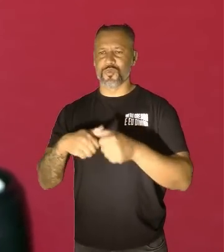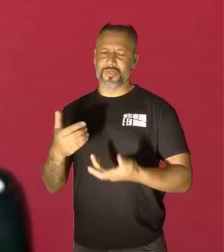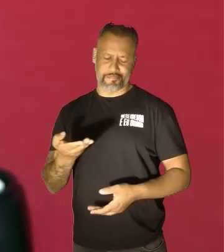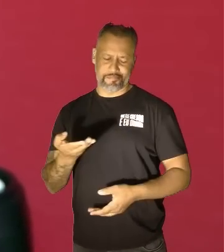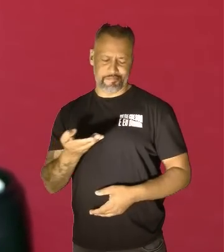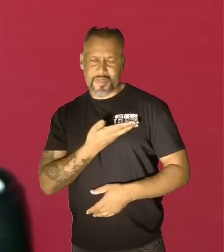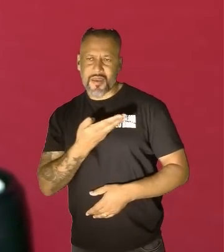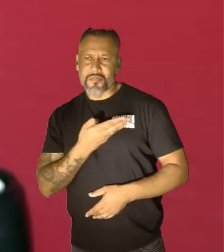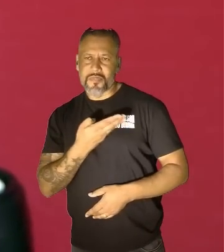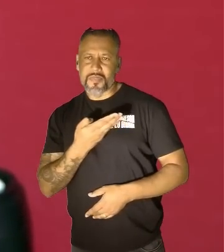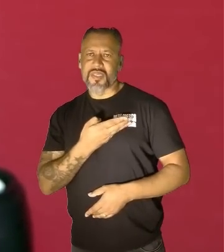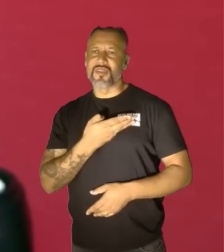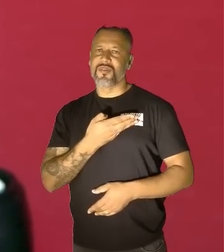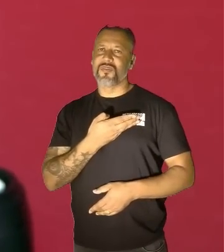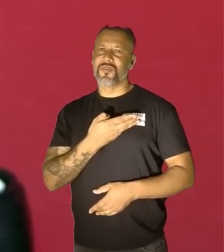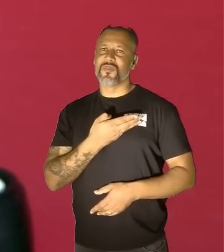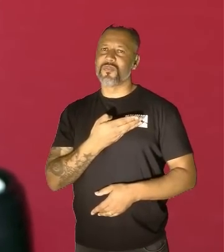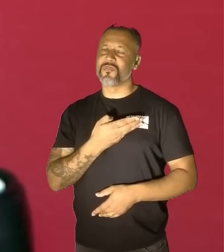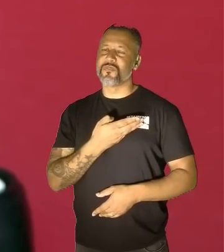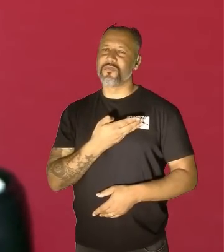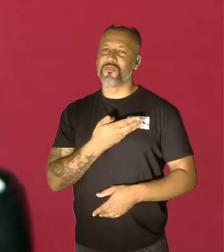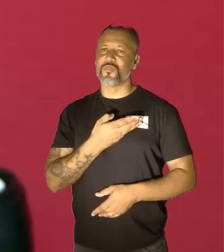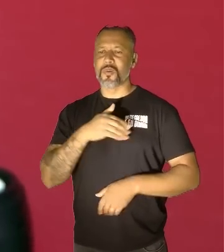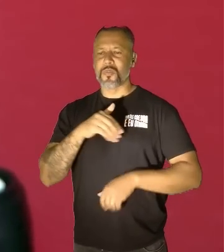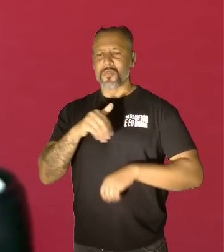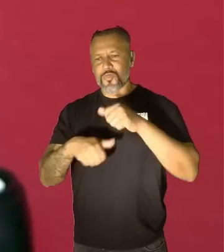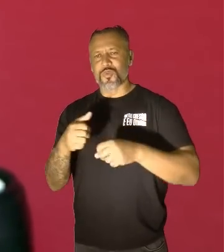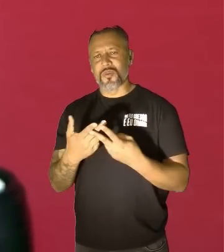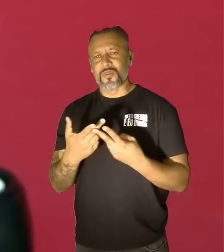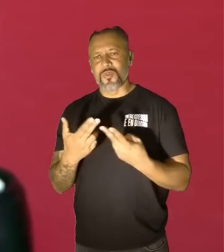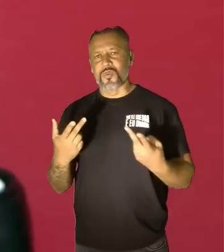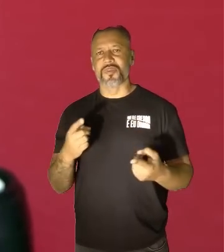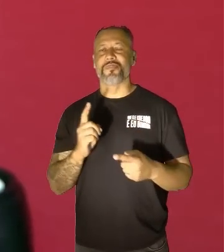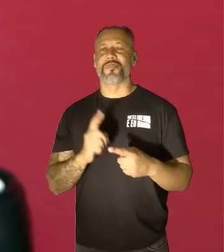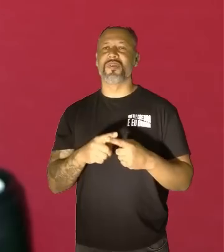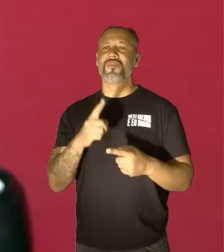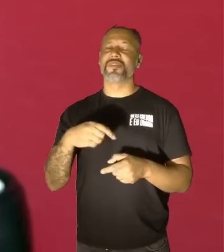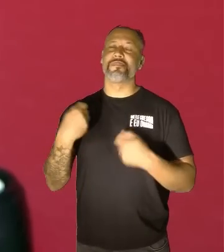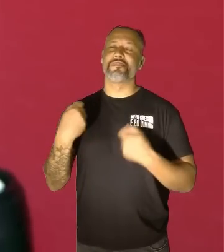fala: gente saudável cresce.